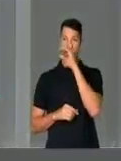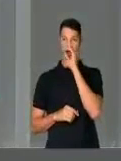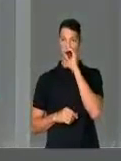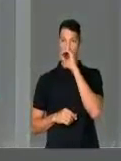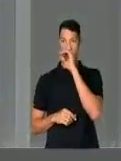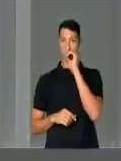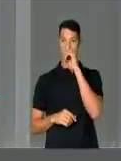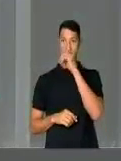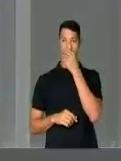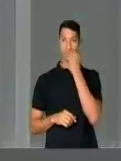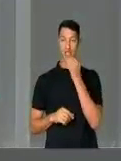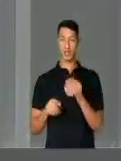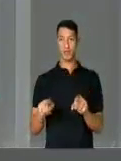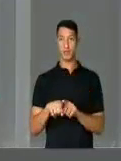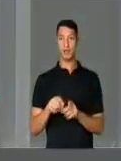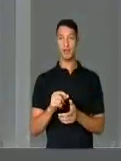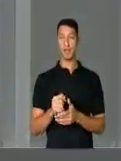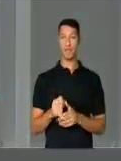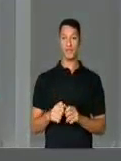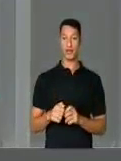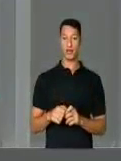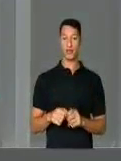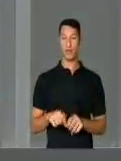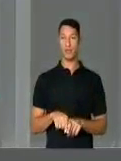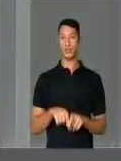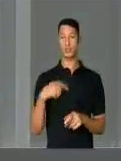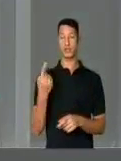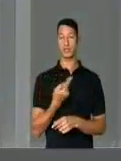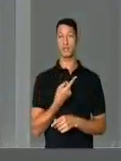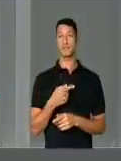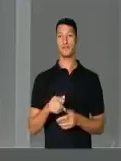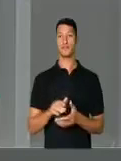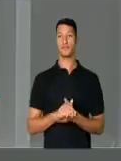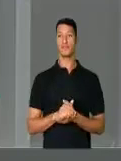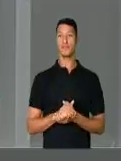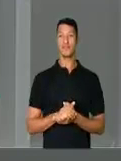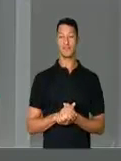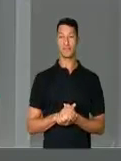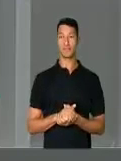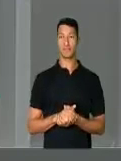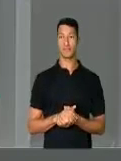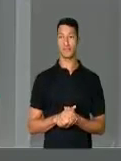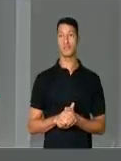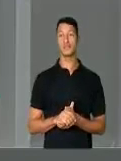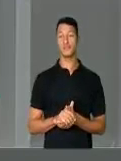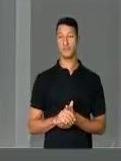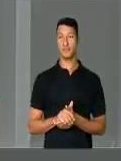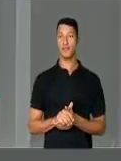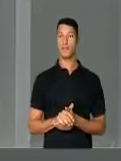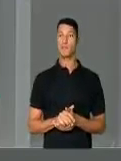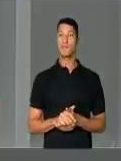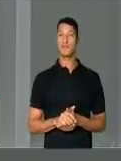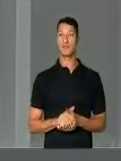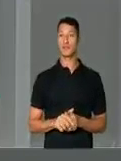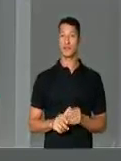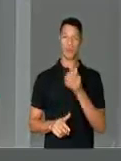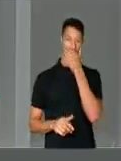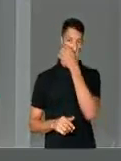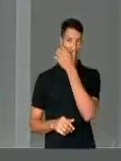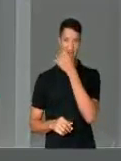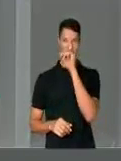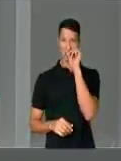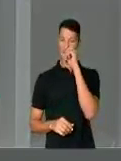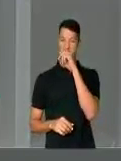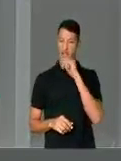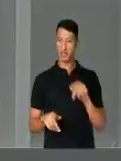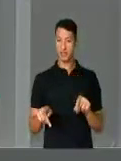crise econômica e também uma crise de confiança. Ninguém confia em ninguém. E esta é a verdade. O presidente